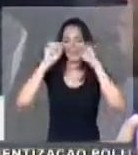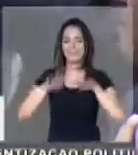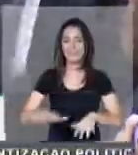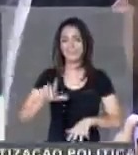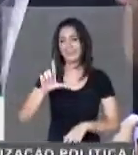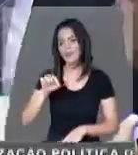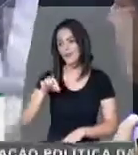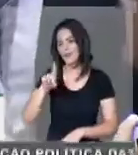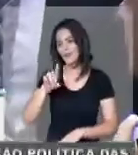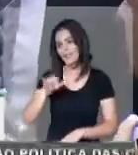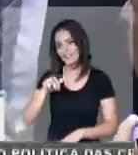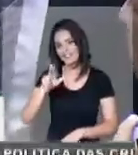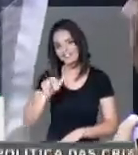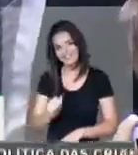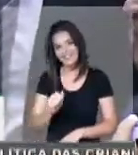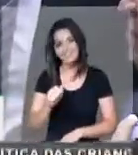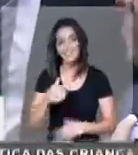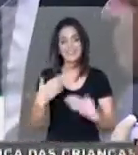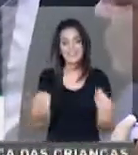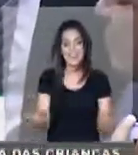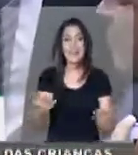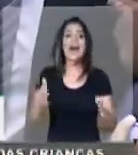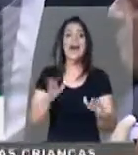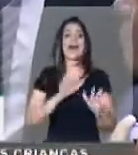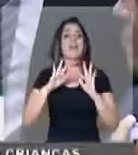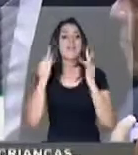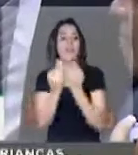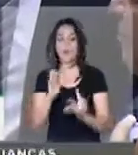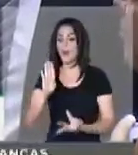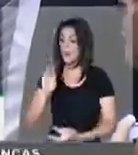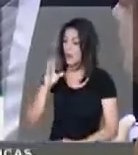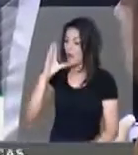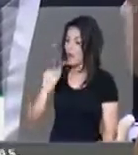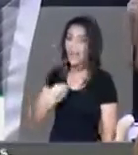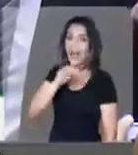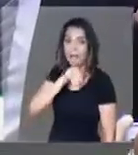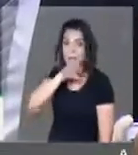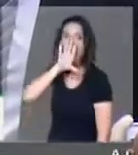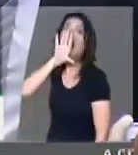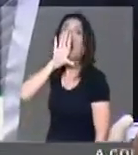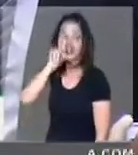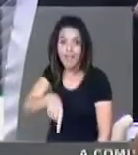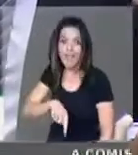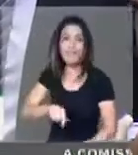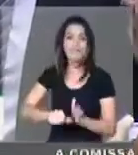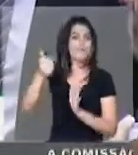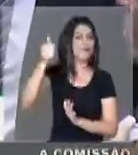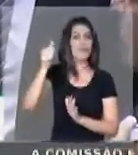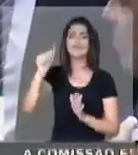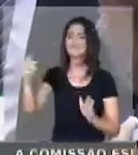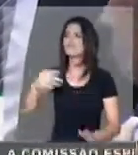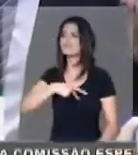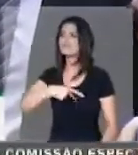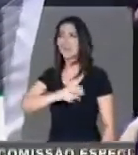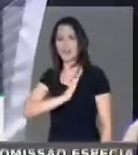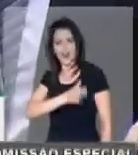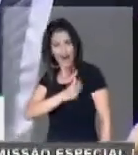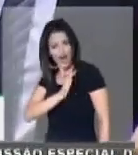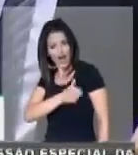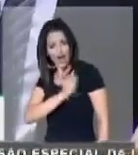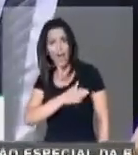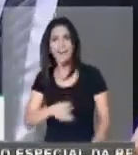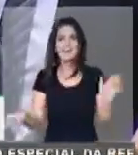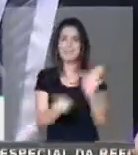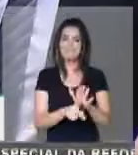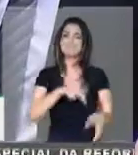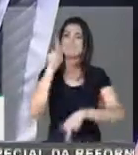londrinense, que coloca, senhora presidente, a família Boca Aberta em primeiro lugar no coração do